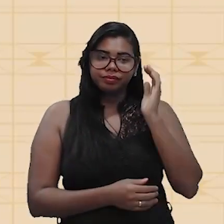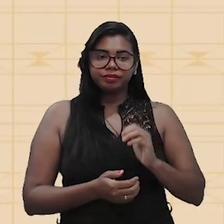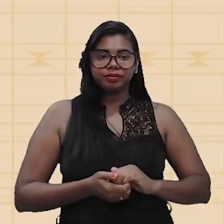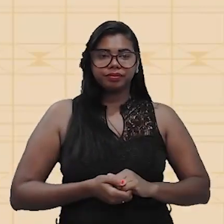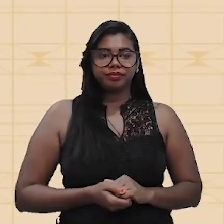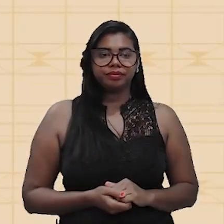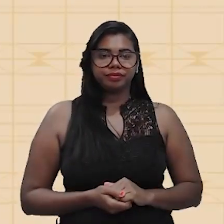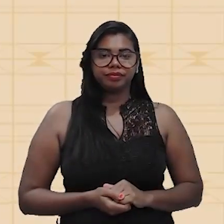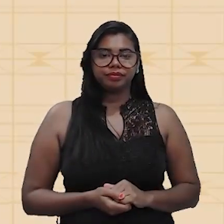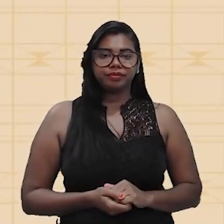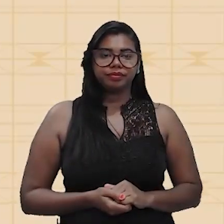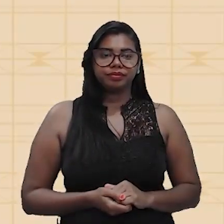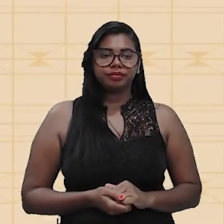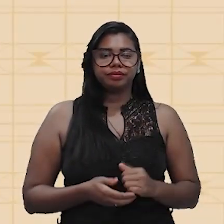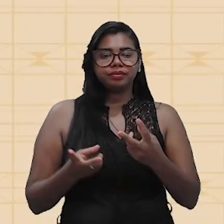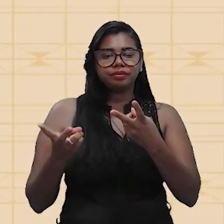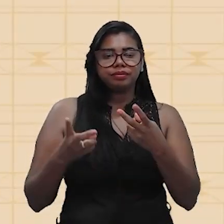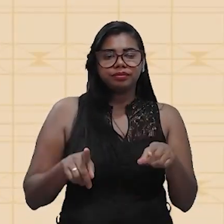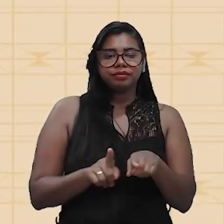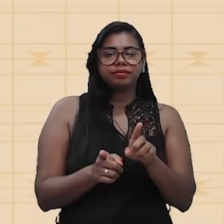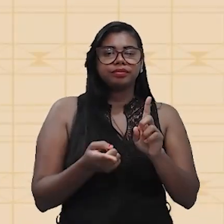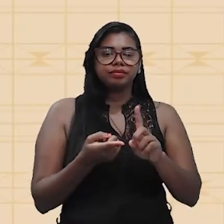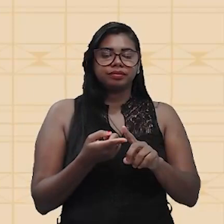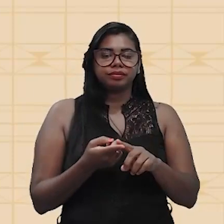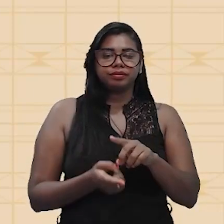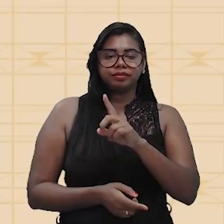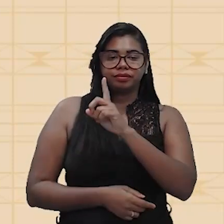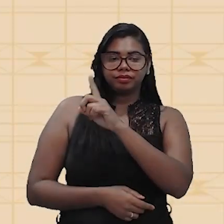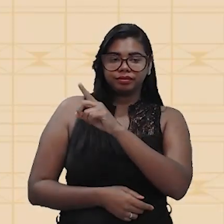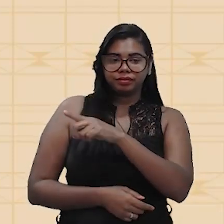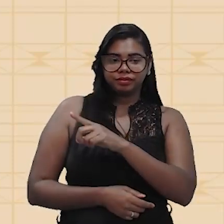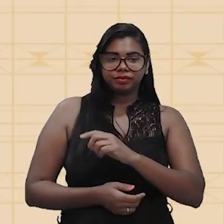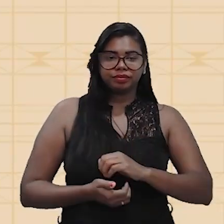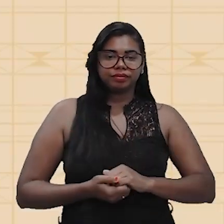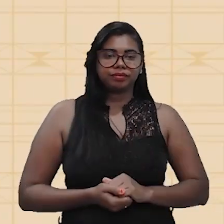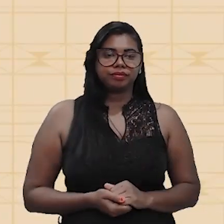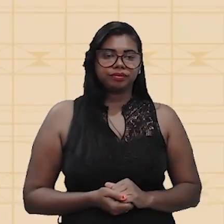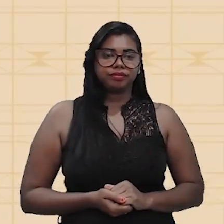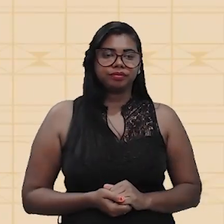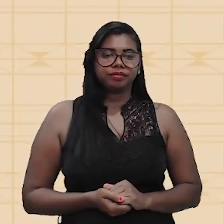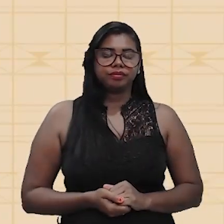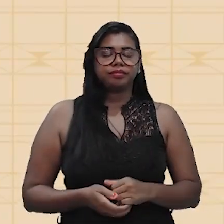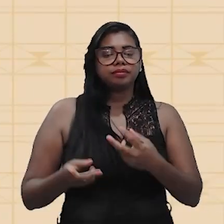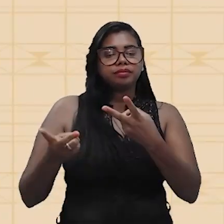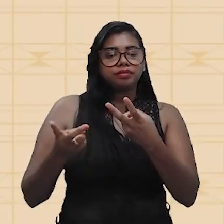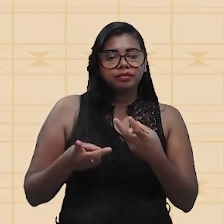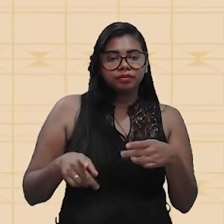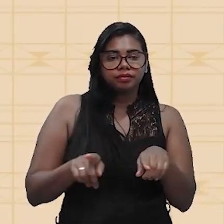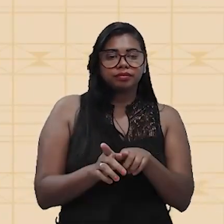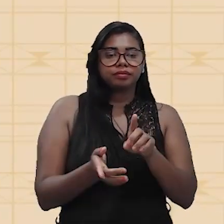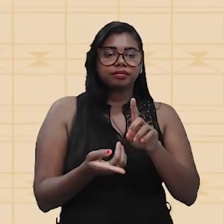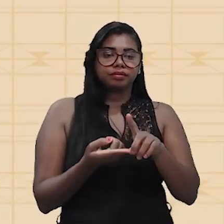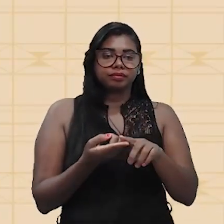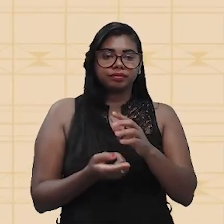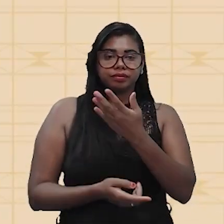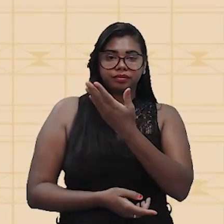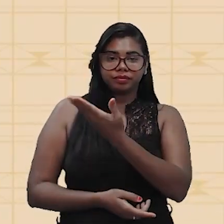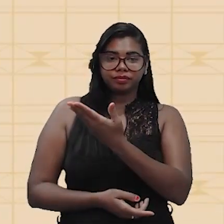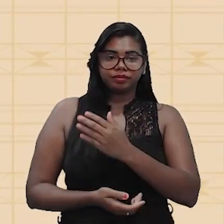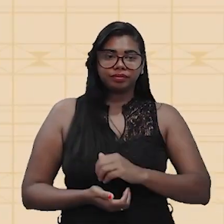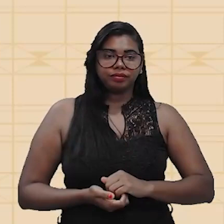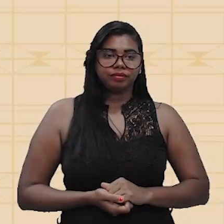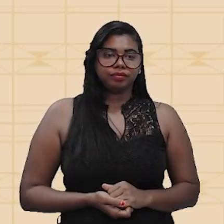que as duas pilhas, ao serem colocadas em paralelo, perceba a indicação do multímetro. E não é à toa